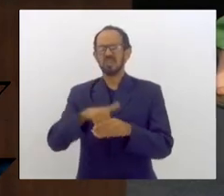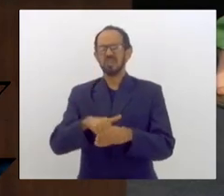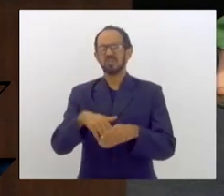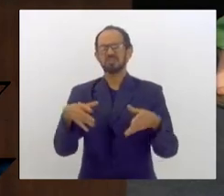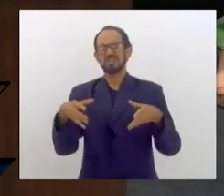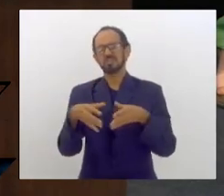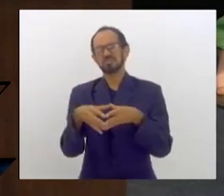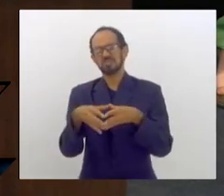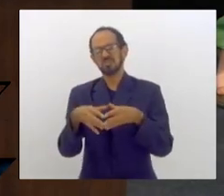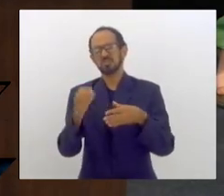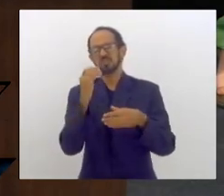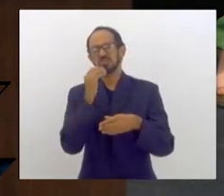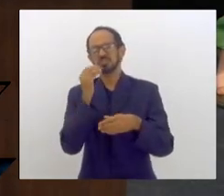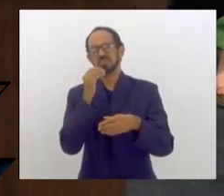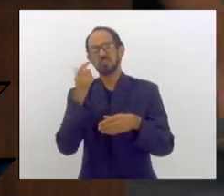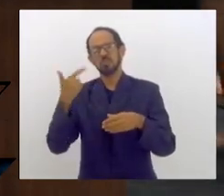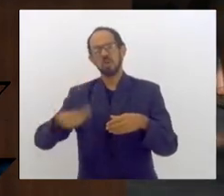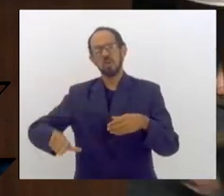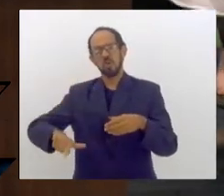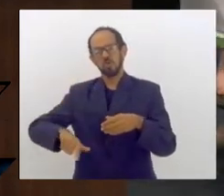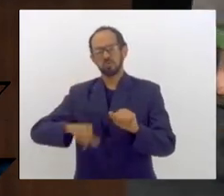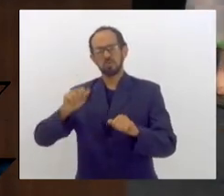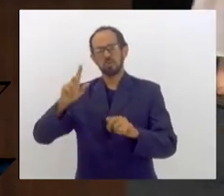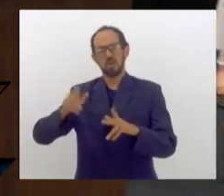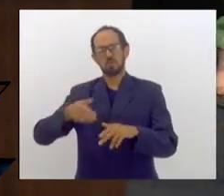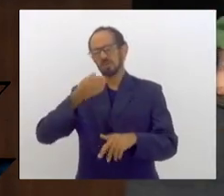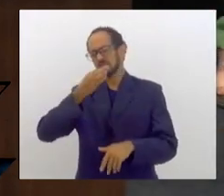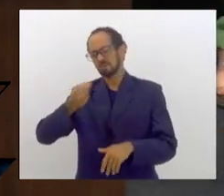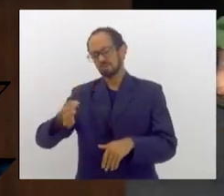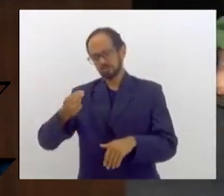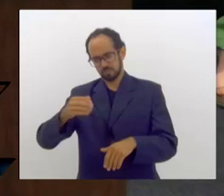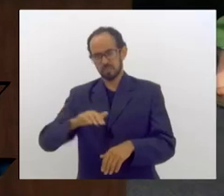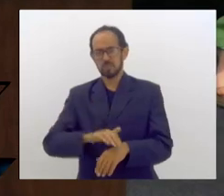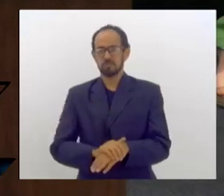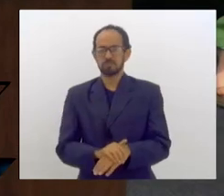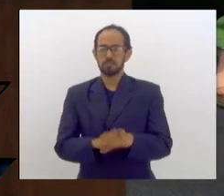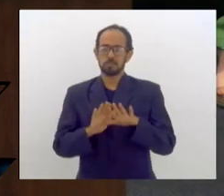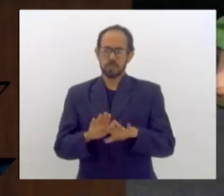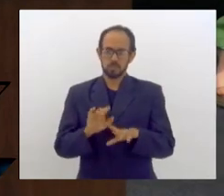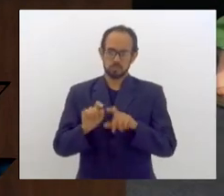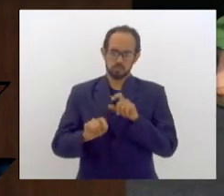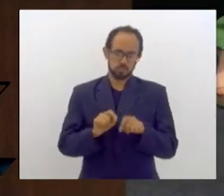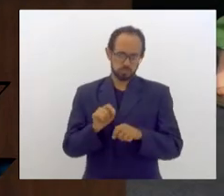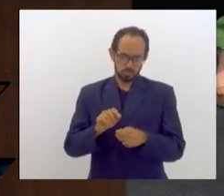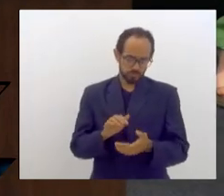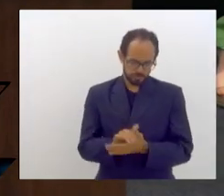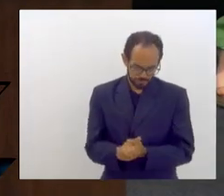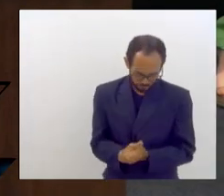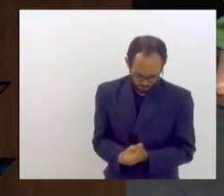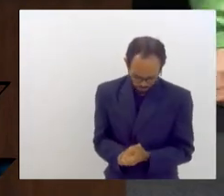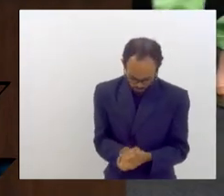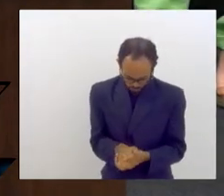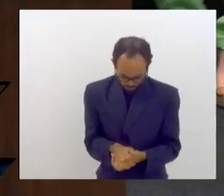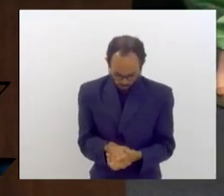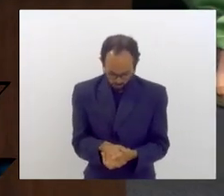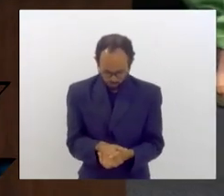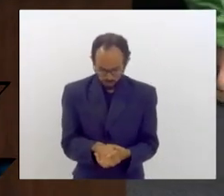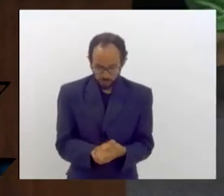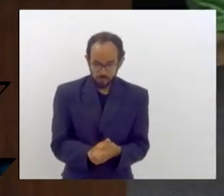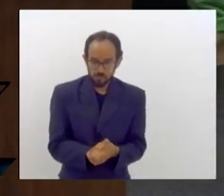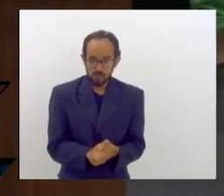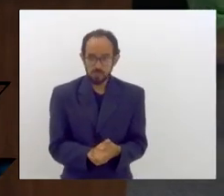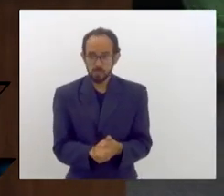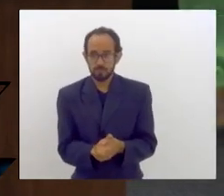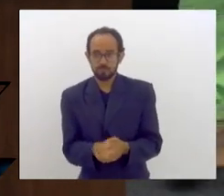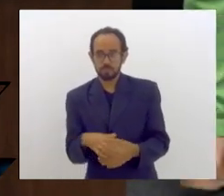outro procedimento, tipo uma indicação, uma questão genérica. Agora, dito isso, então, como